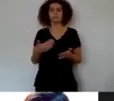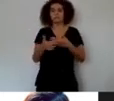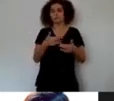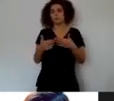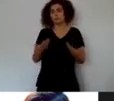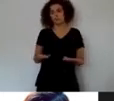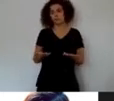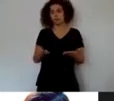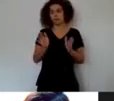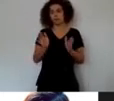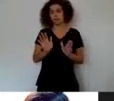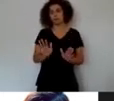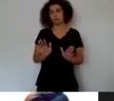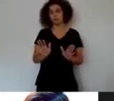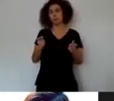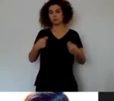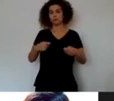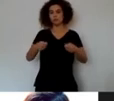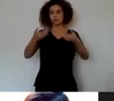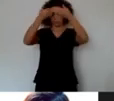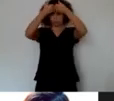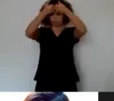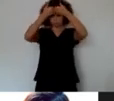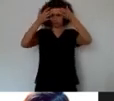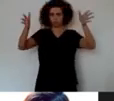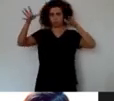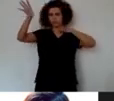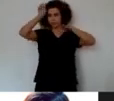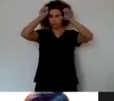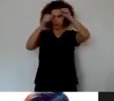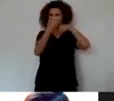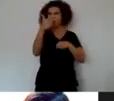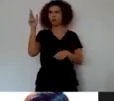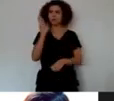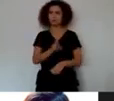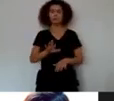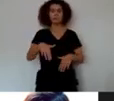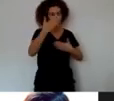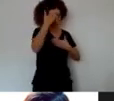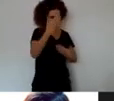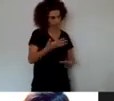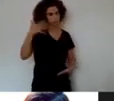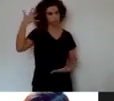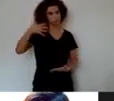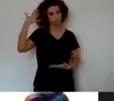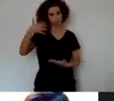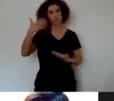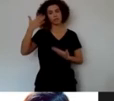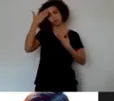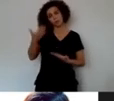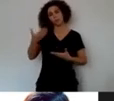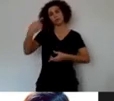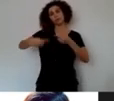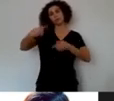gente tem mesmo que abrir, expandir a mente a respeito das outras religiões. Mas muito obrigada pela palestra, muito obrigada pela discussão